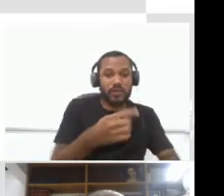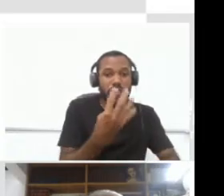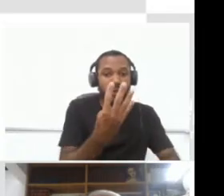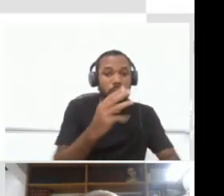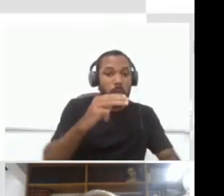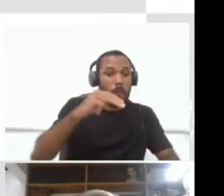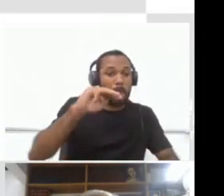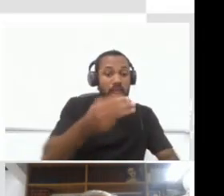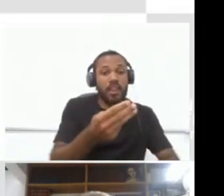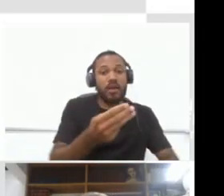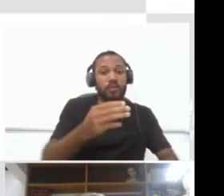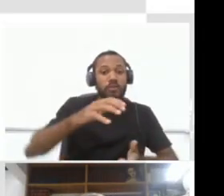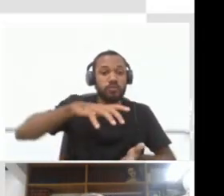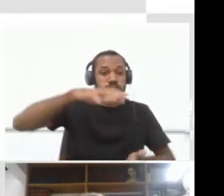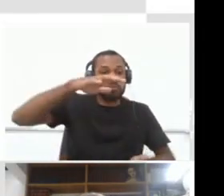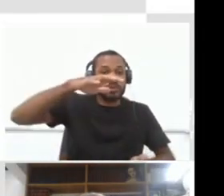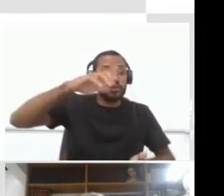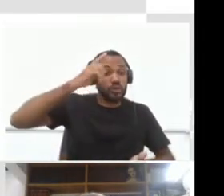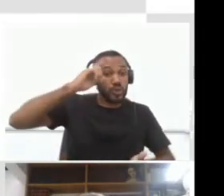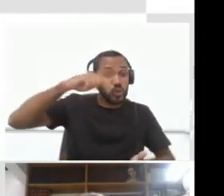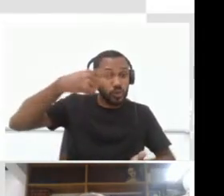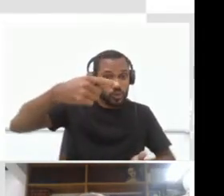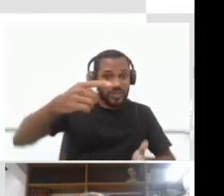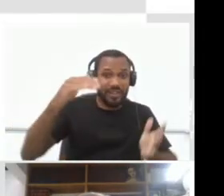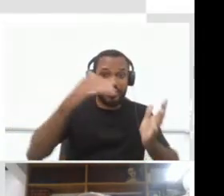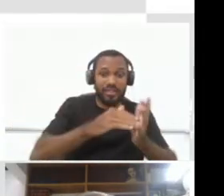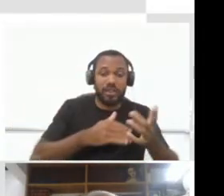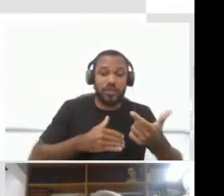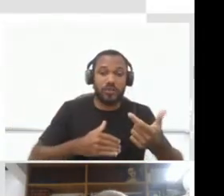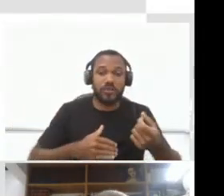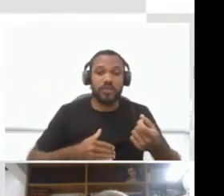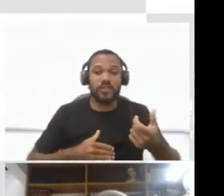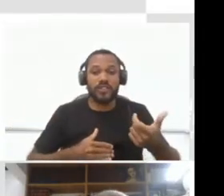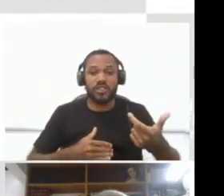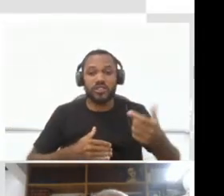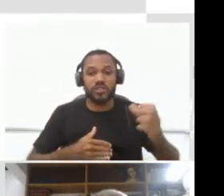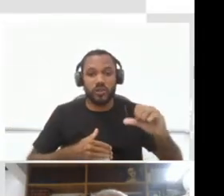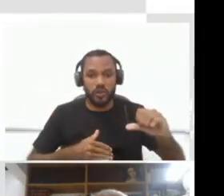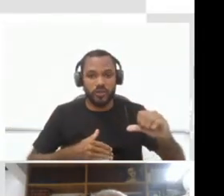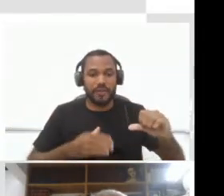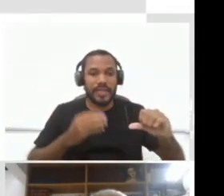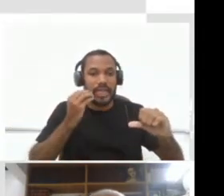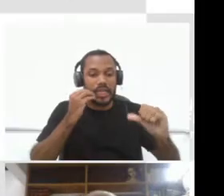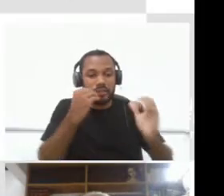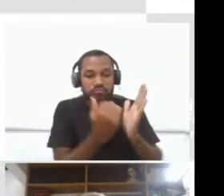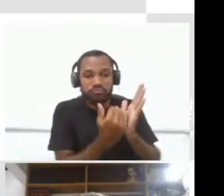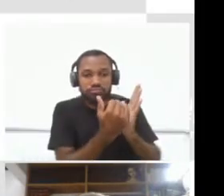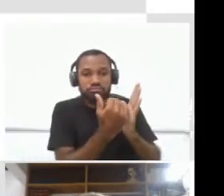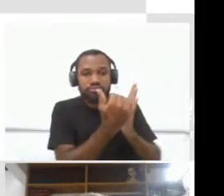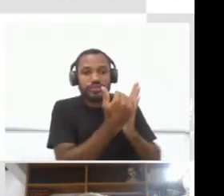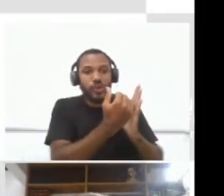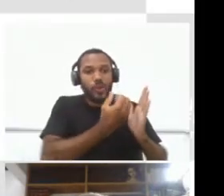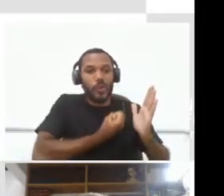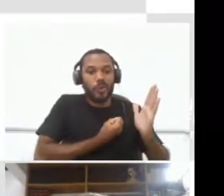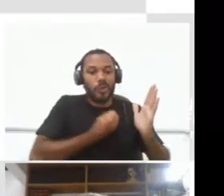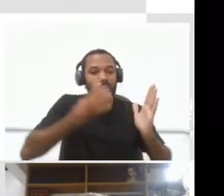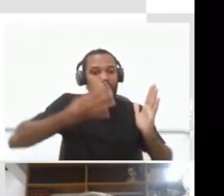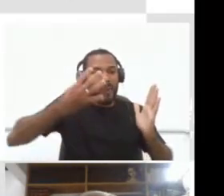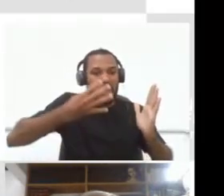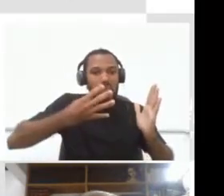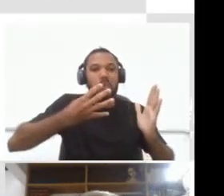milhões até 2029, com a expectativa de se tornar o quarto maior produtor de petróleo do mundo, com 80% desses